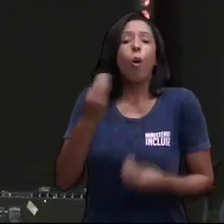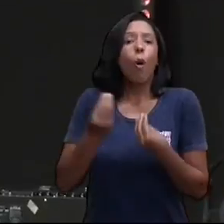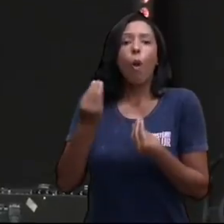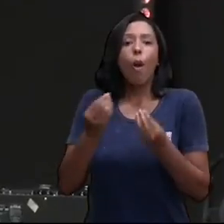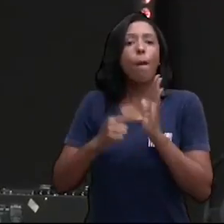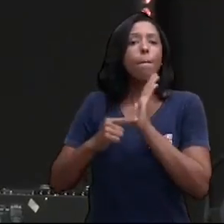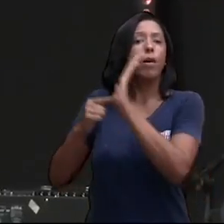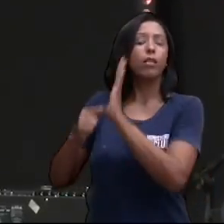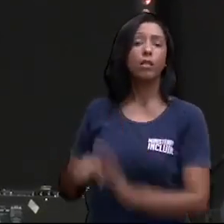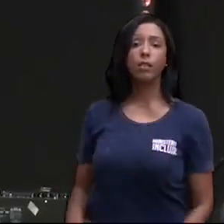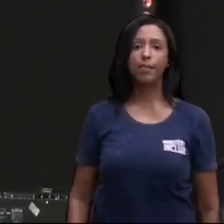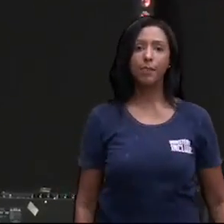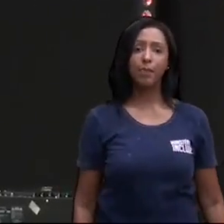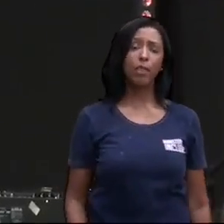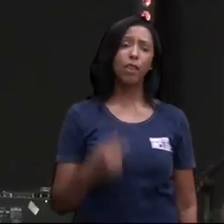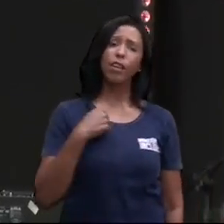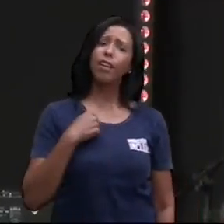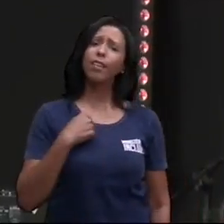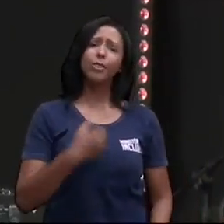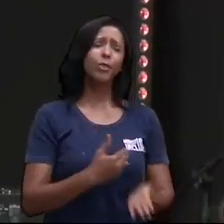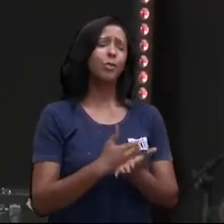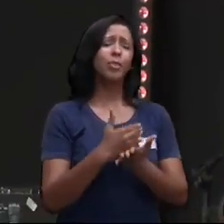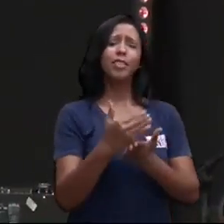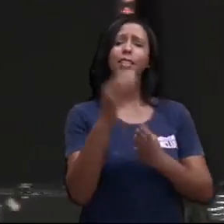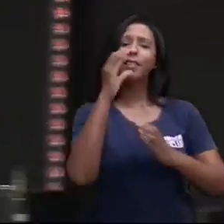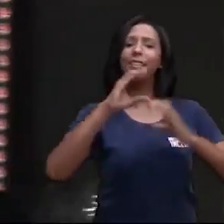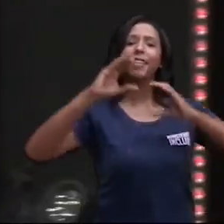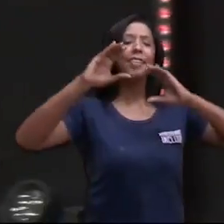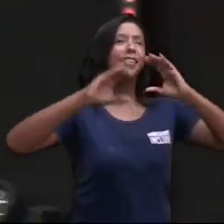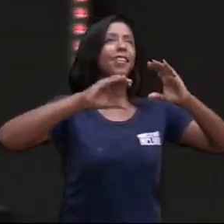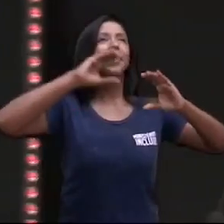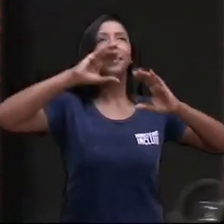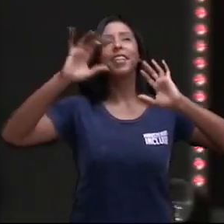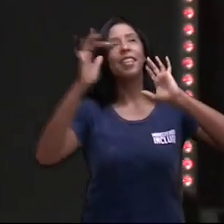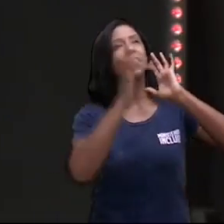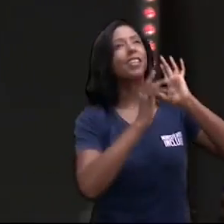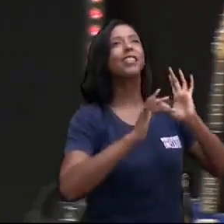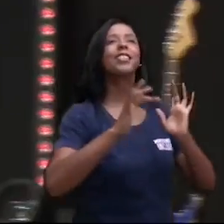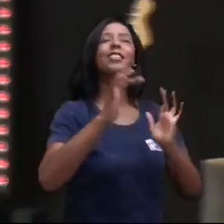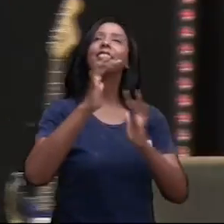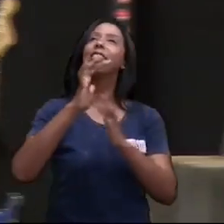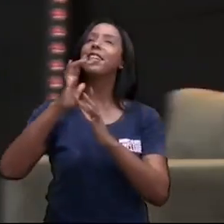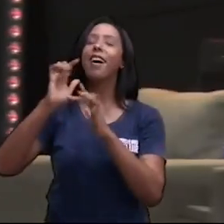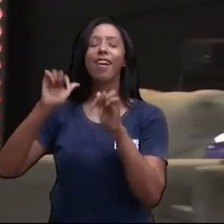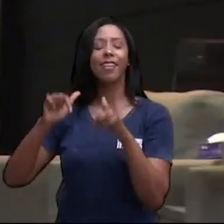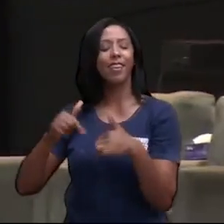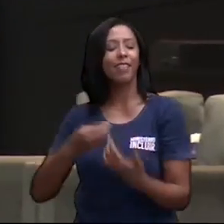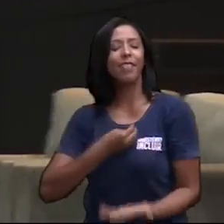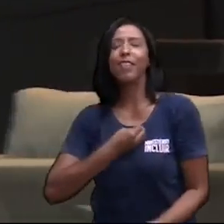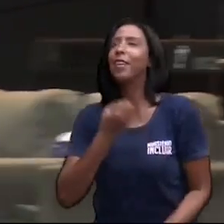e eu comecei a cantar Jesus bom estar aqui